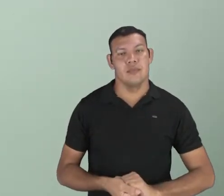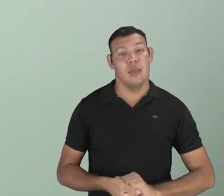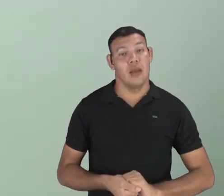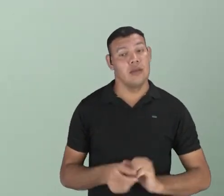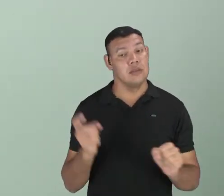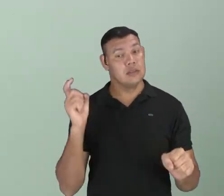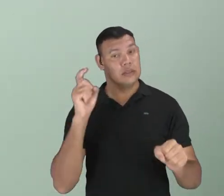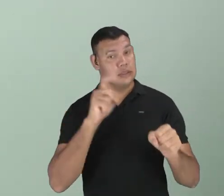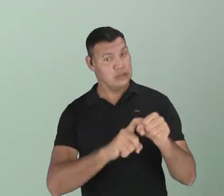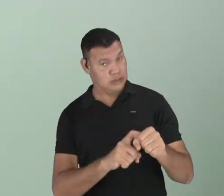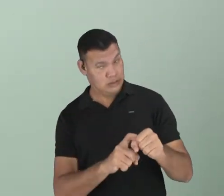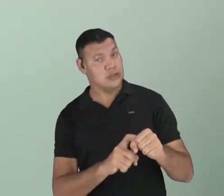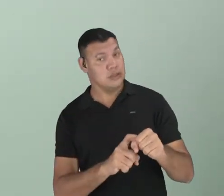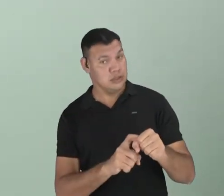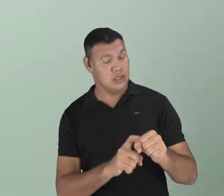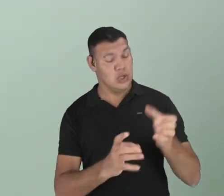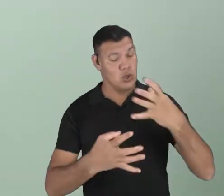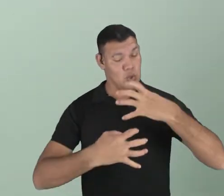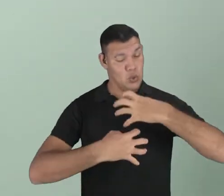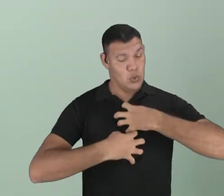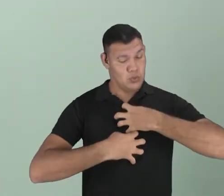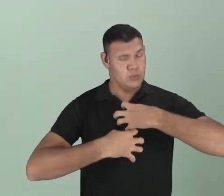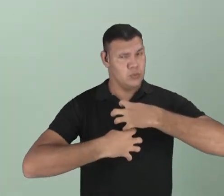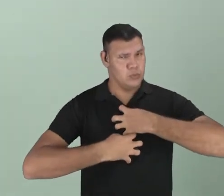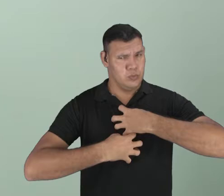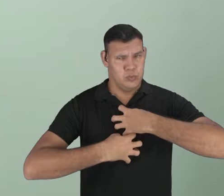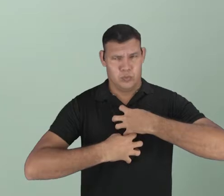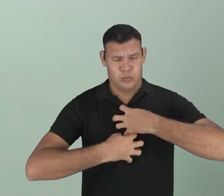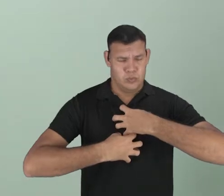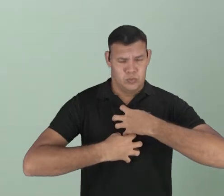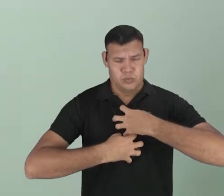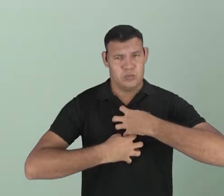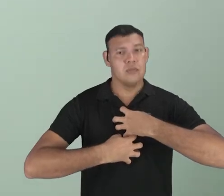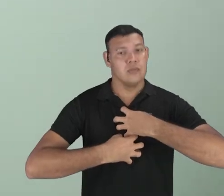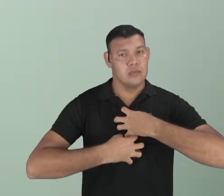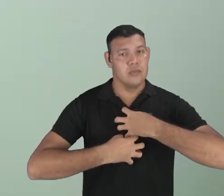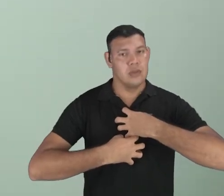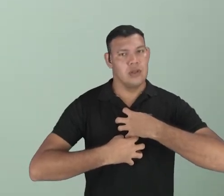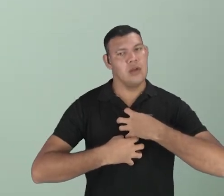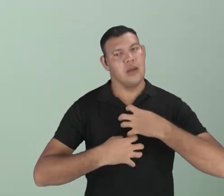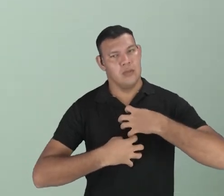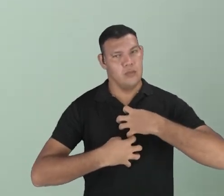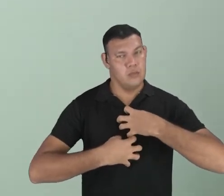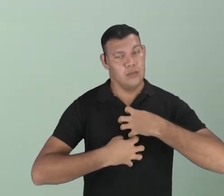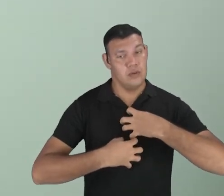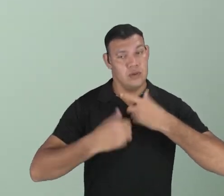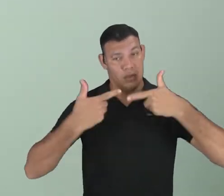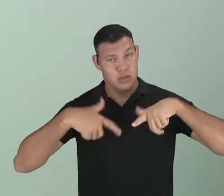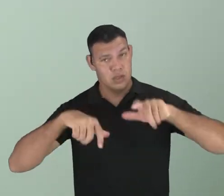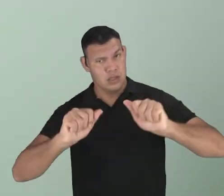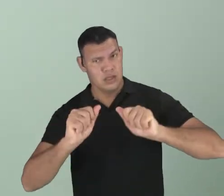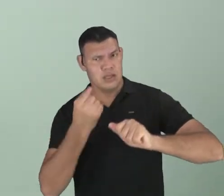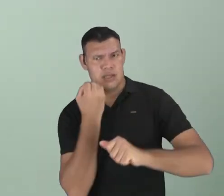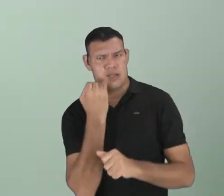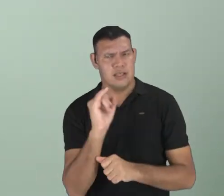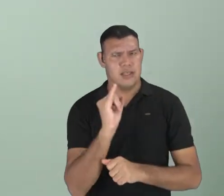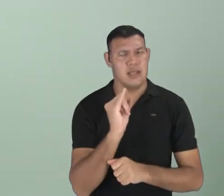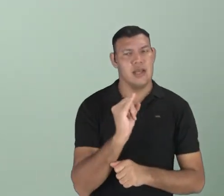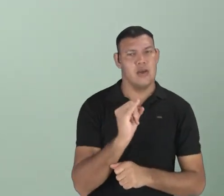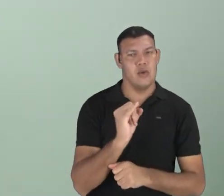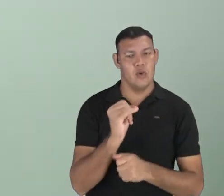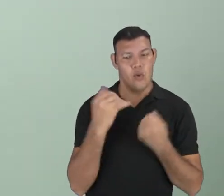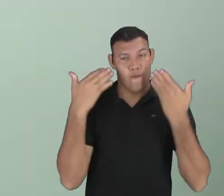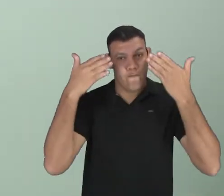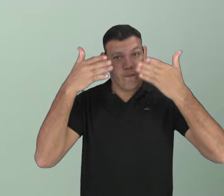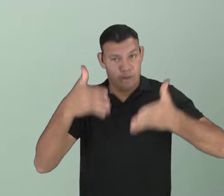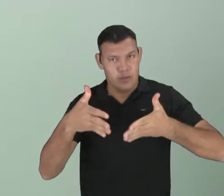vai depender da minha intenção a minha função da linguagem. Se eu estou com a intenção no